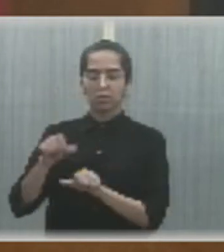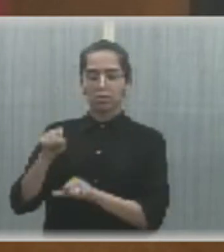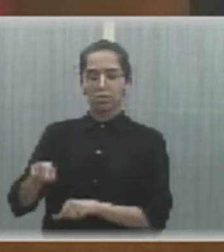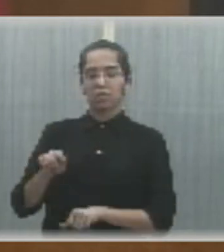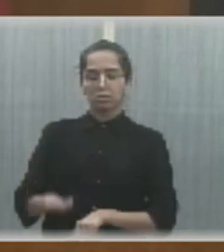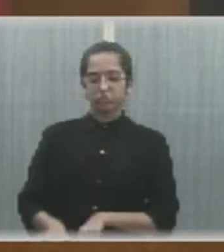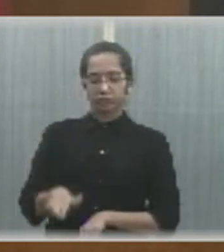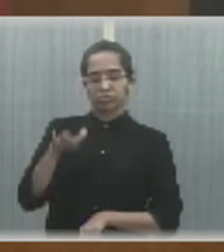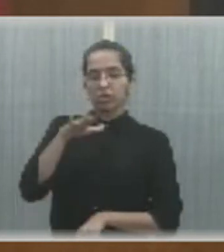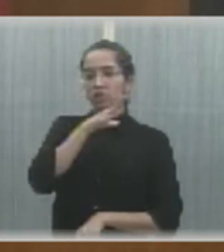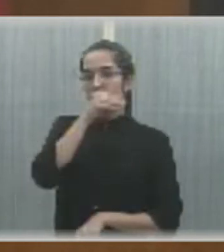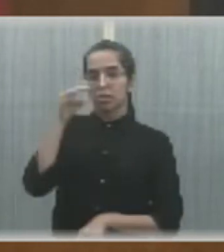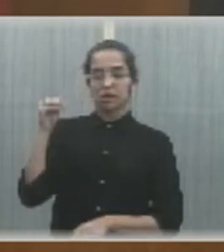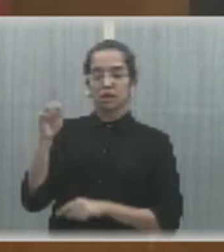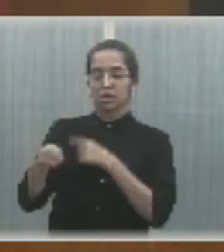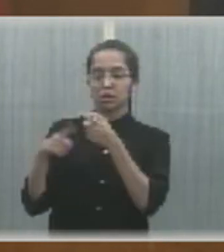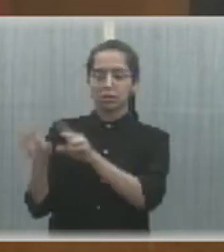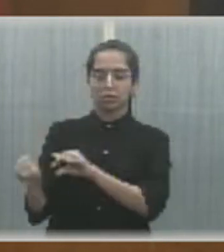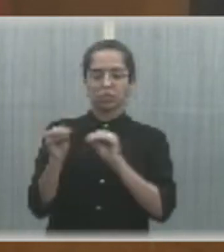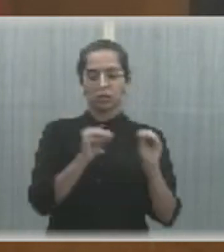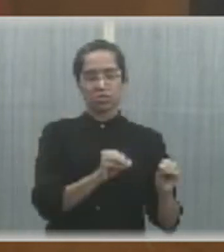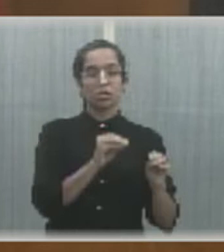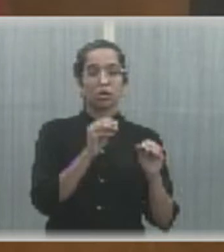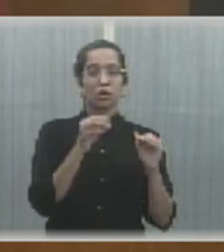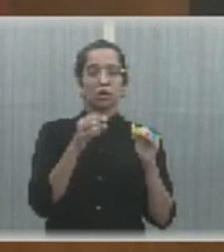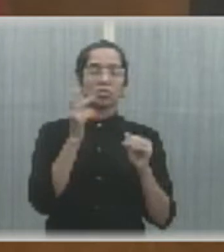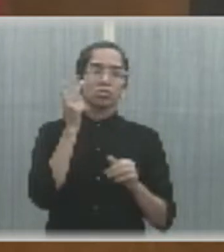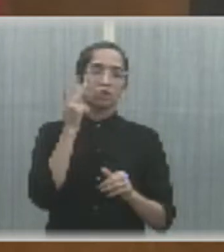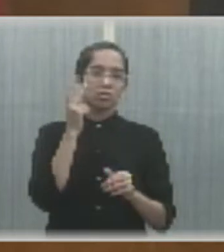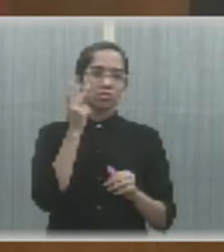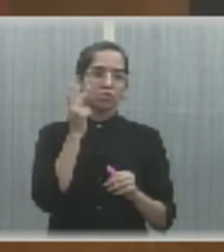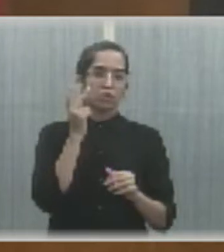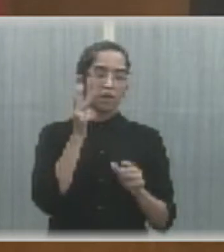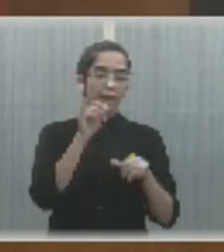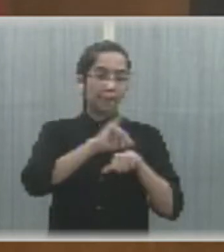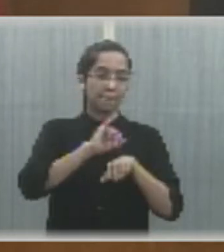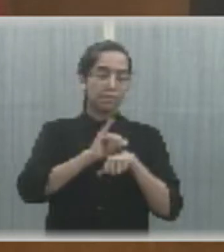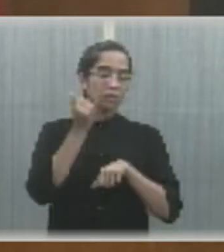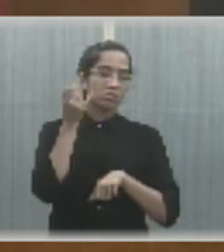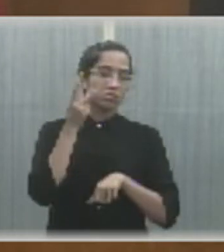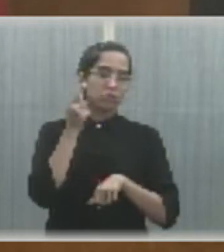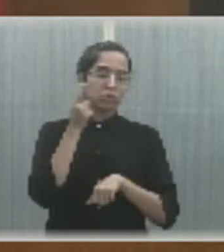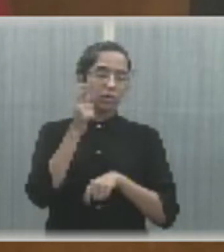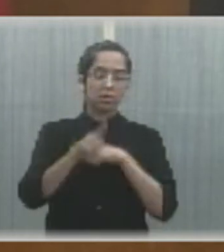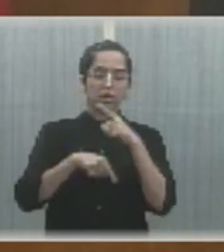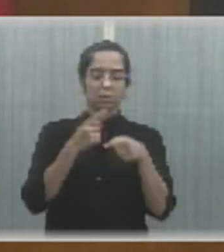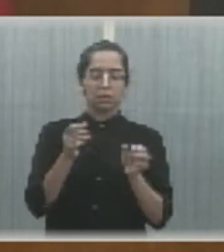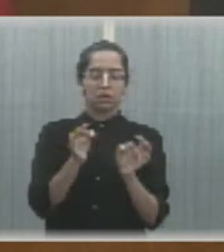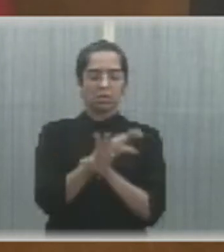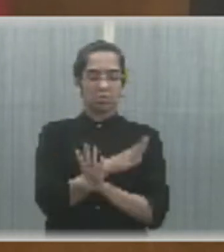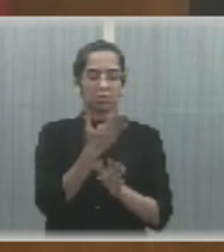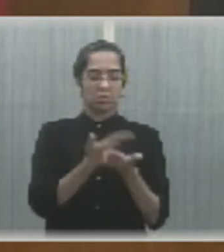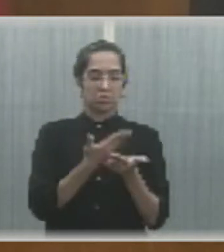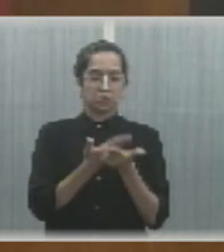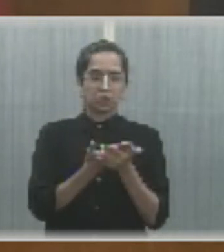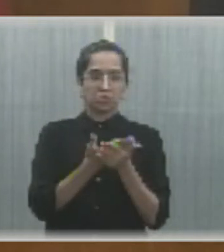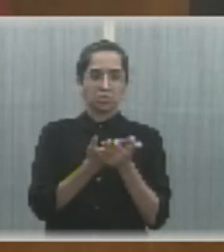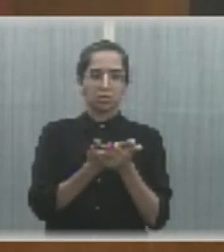adolescência. Mudou com sua família para Fortaleza, onde terminou os estudos. Tornou-se engenheiro agrônomo de 68 pela